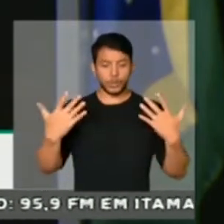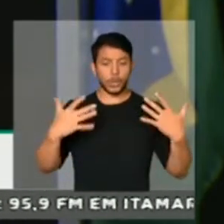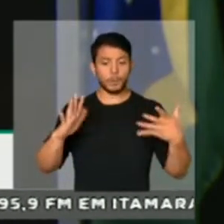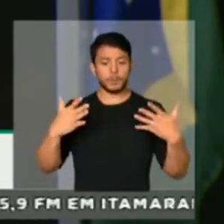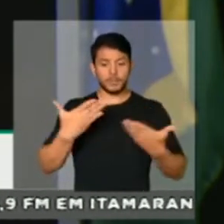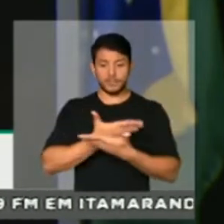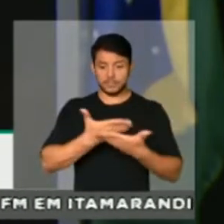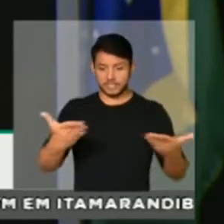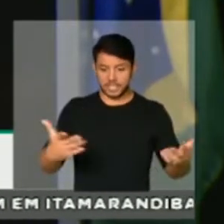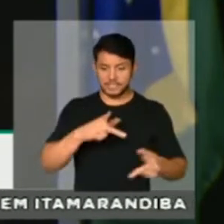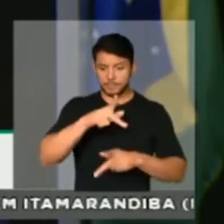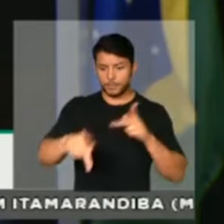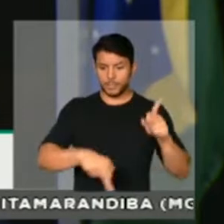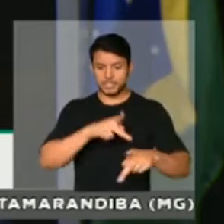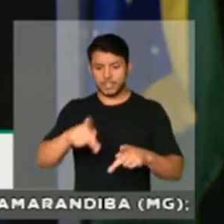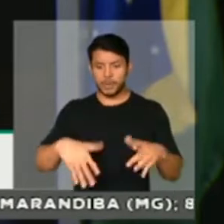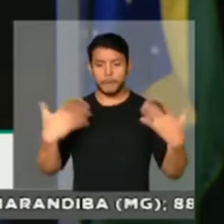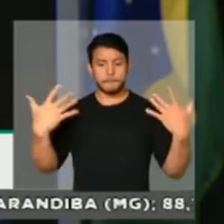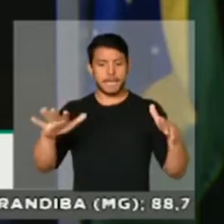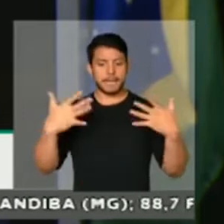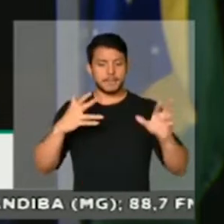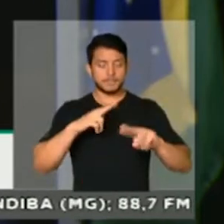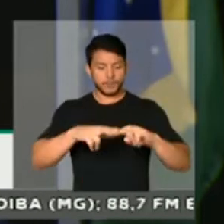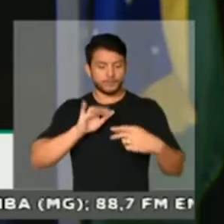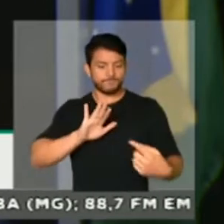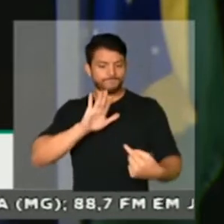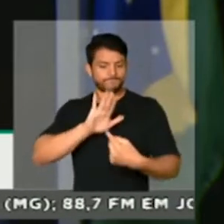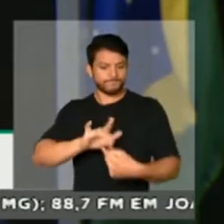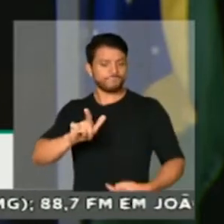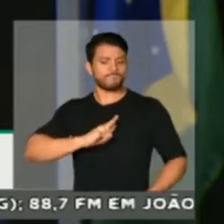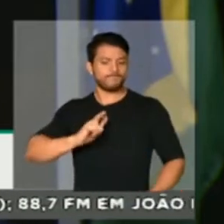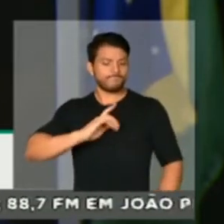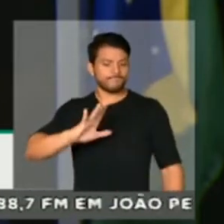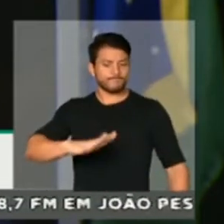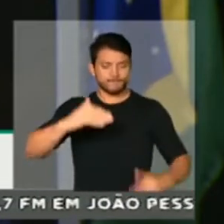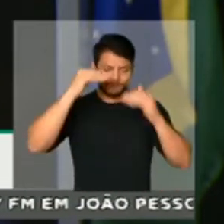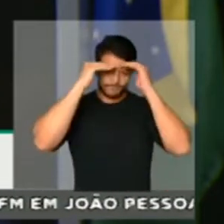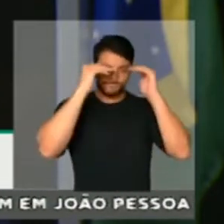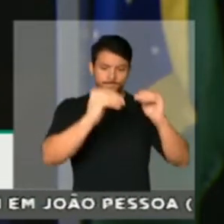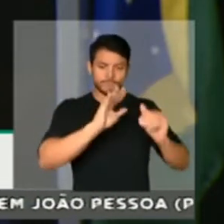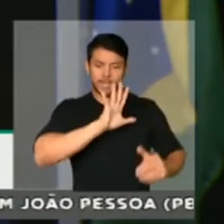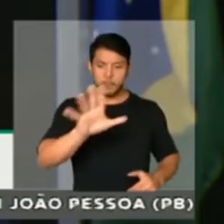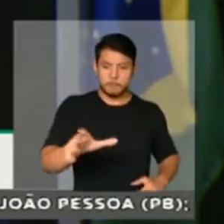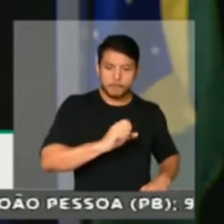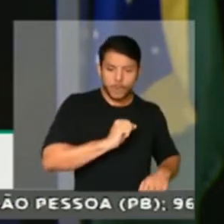população brasileira, parabéns por essa demonstração de patriotismo, e podem ter